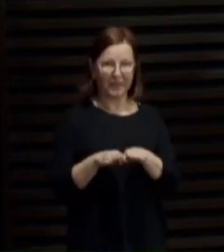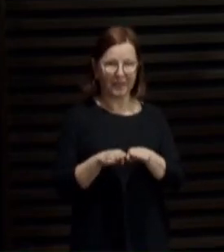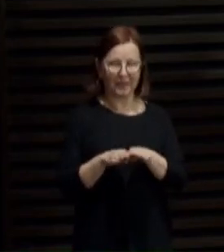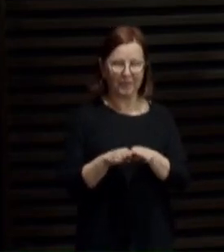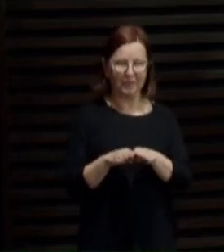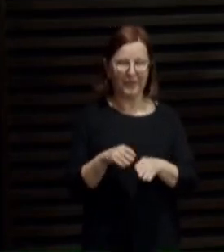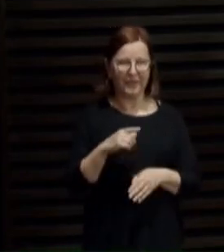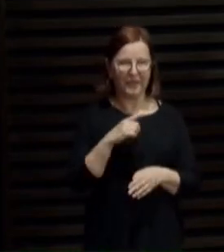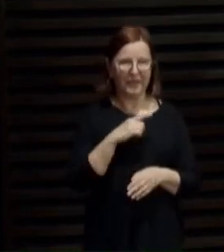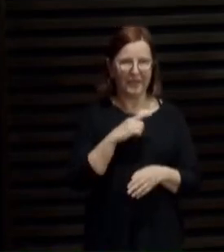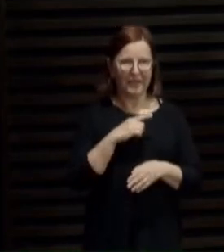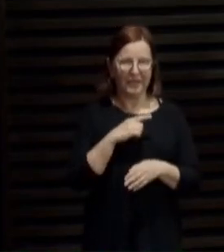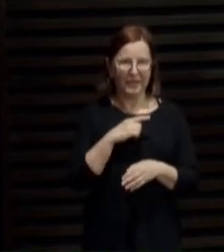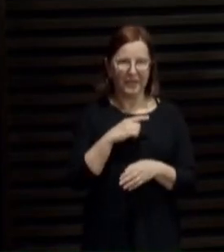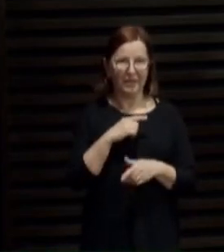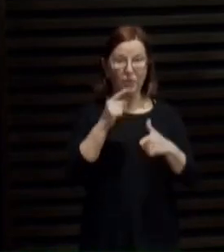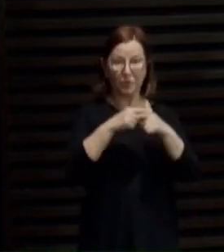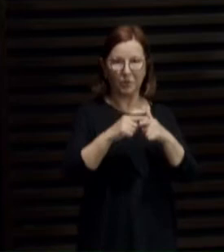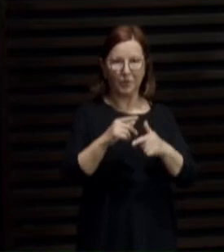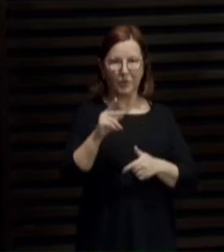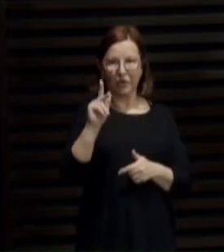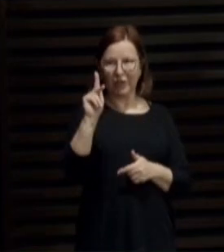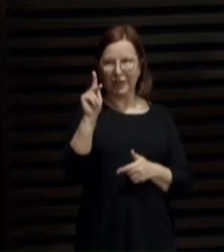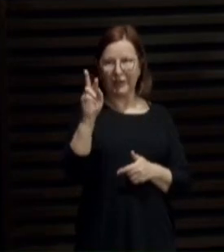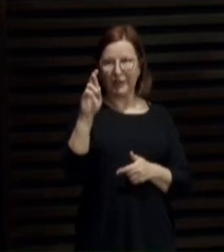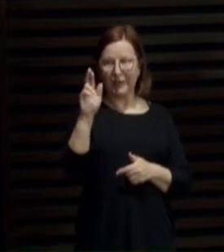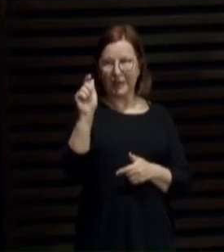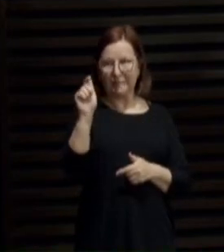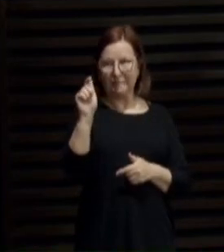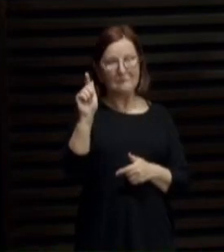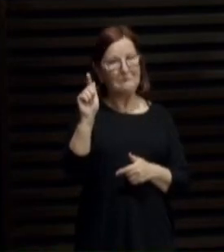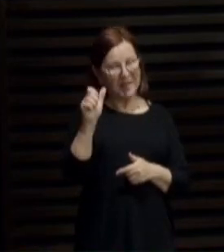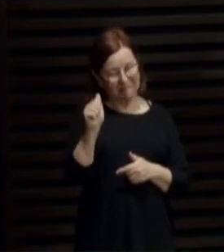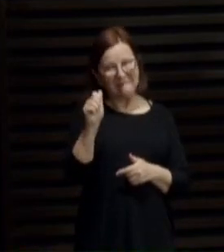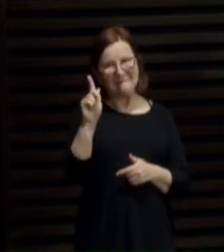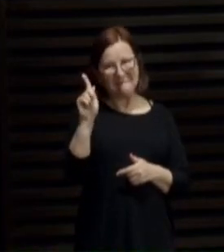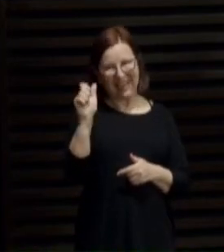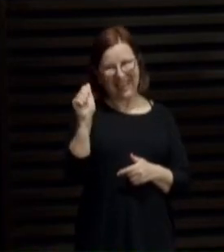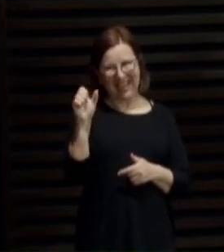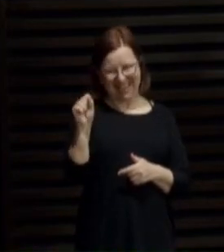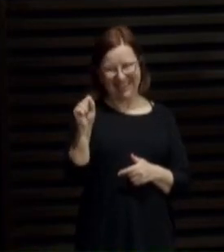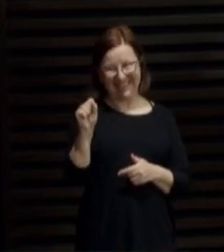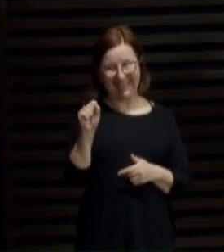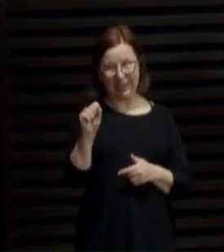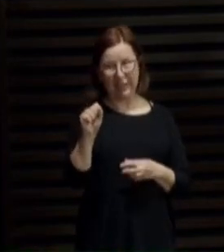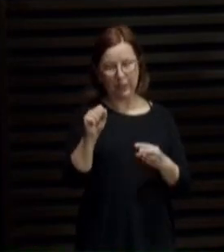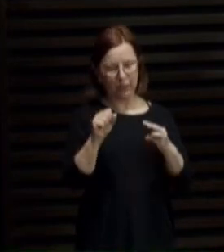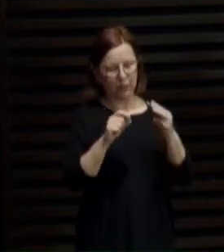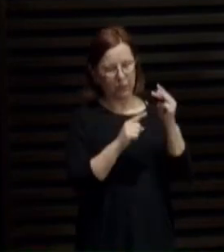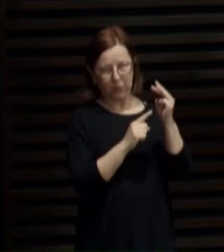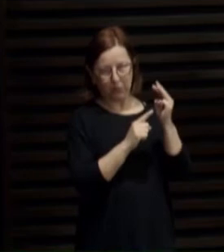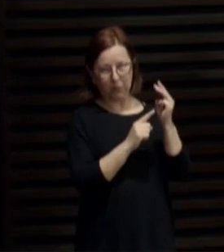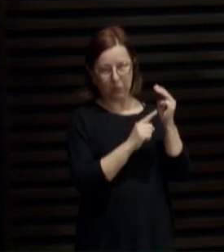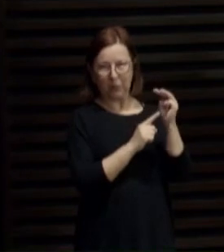existe a questão das pragas no trigo e do tempo de maturação. Por isso, a necessidade de